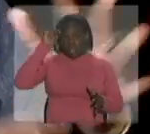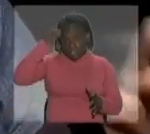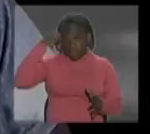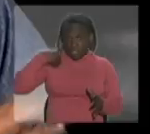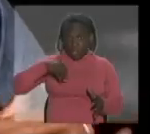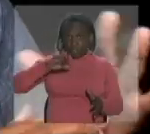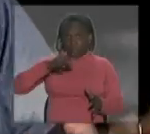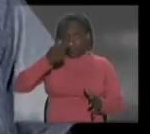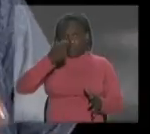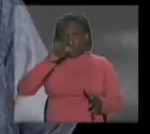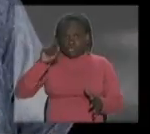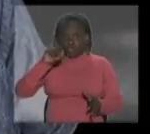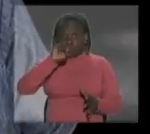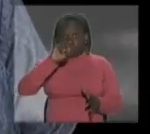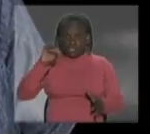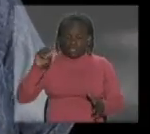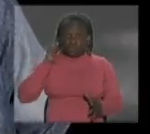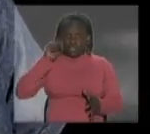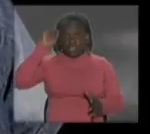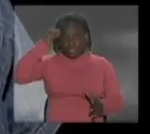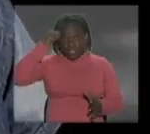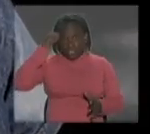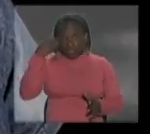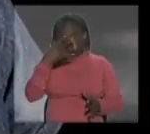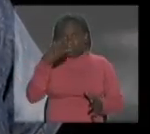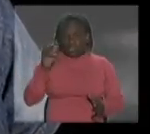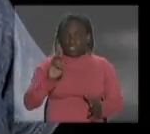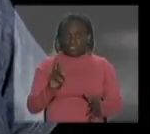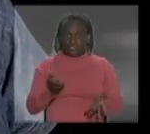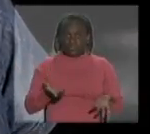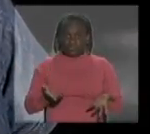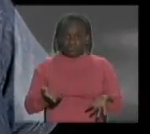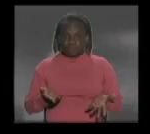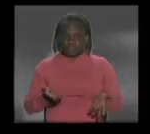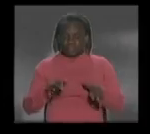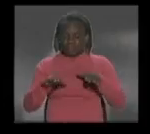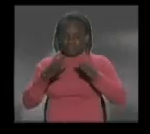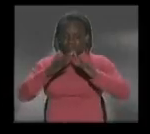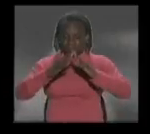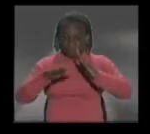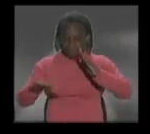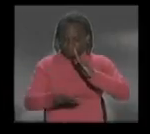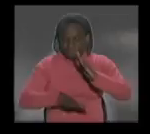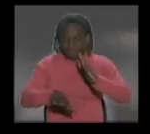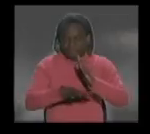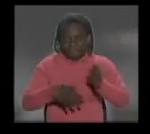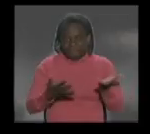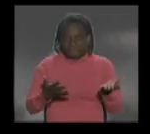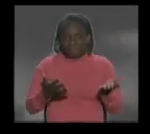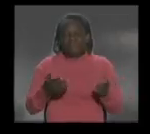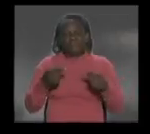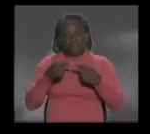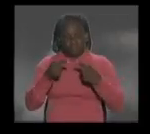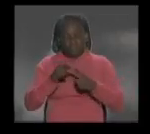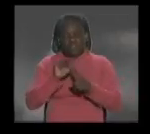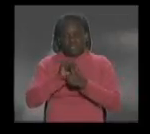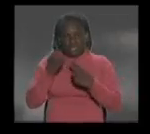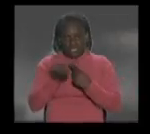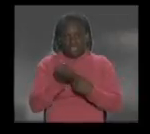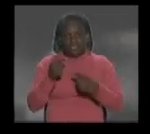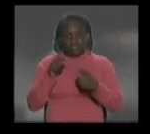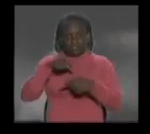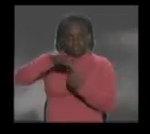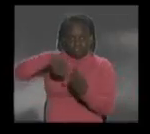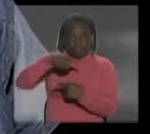negro ganha 700, 800 e uma mulher negra ganha R$ 400. Ela está na base da pirâmide. E essa base está nas relações sociais